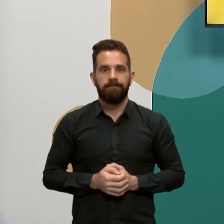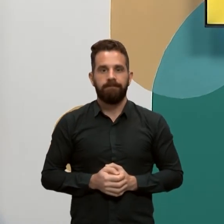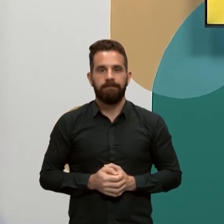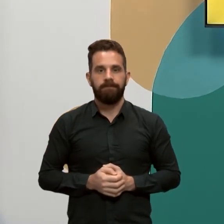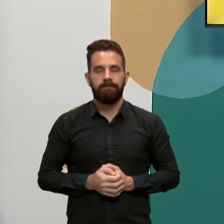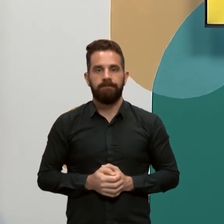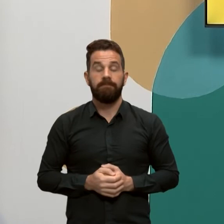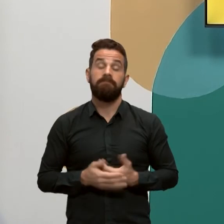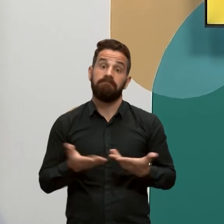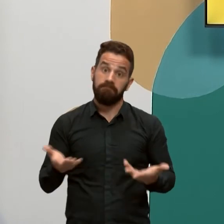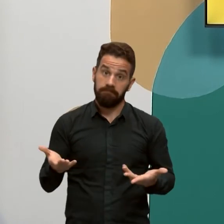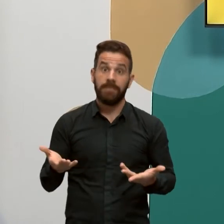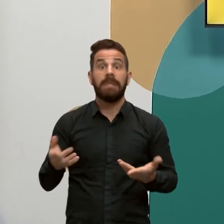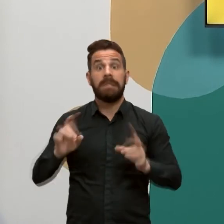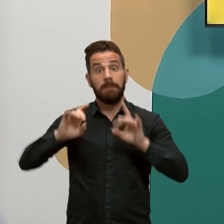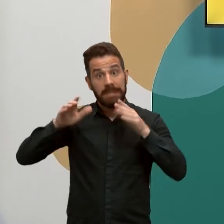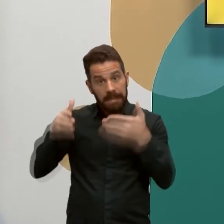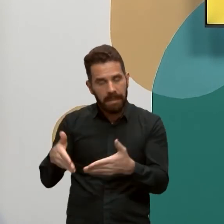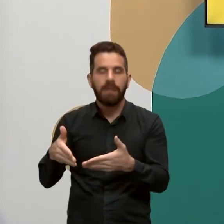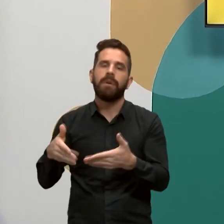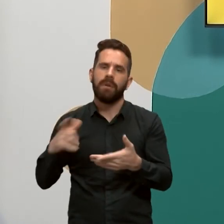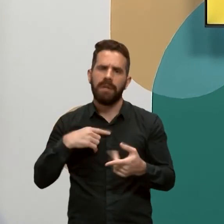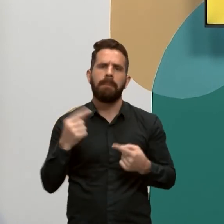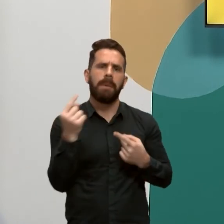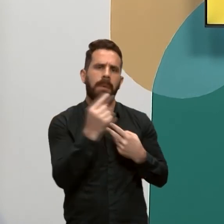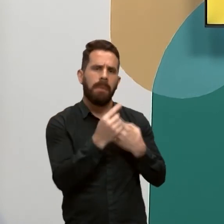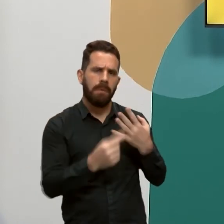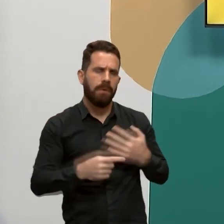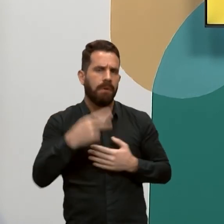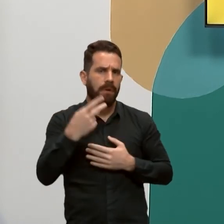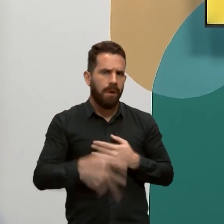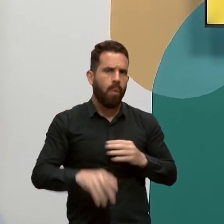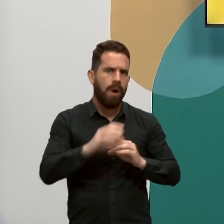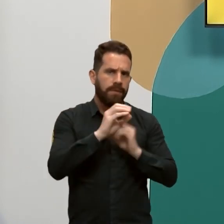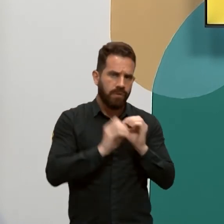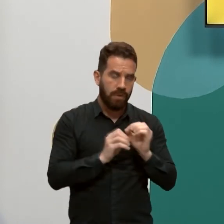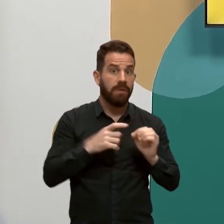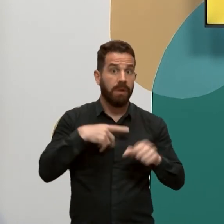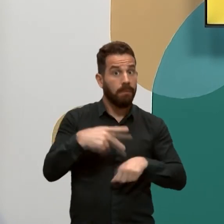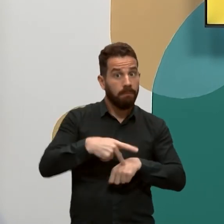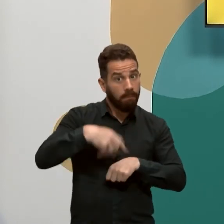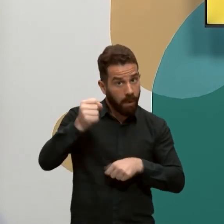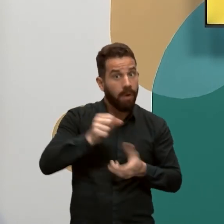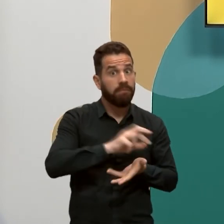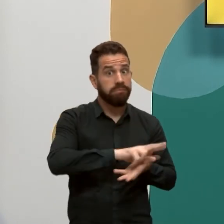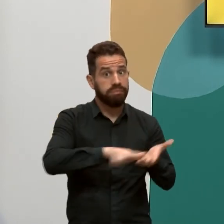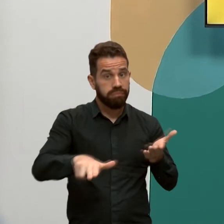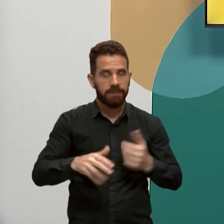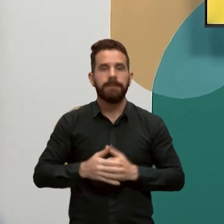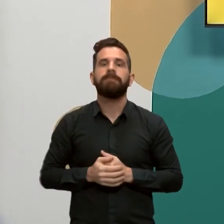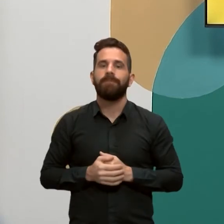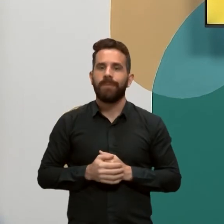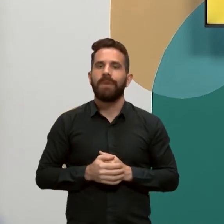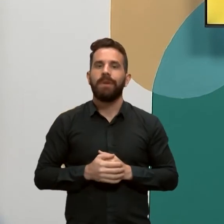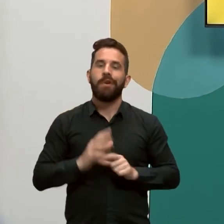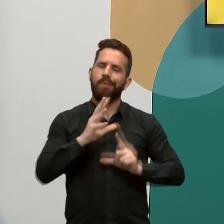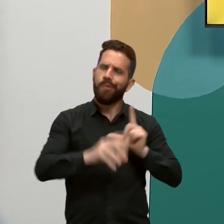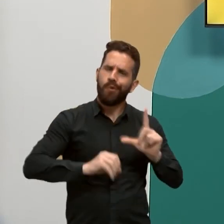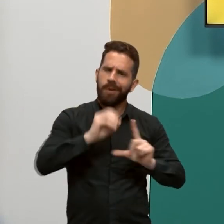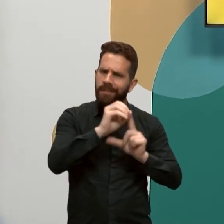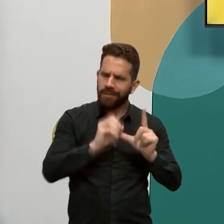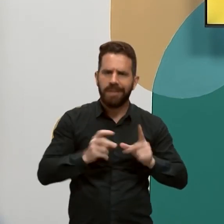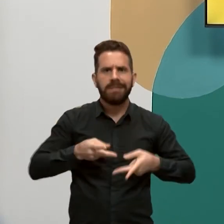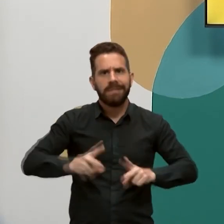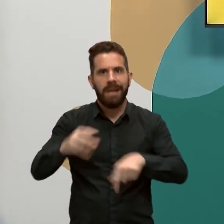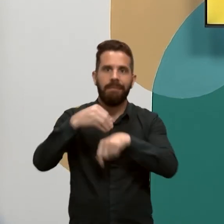Bom, e falando em especialização, a UFG oferece diversos cursos de pós-graduação. E o Mundo UFG sempre te atualiza